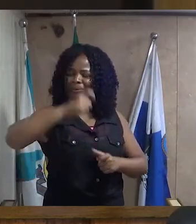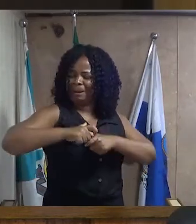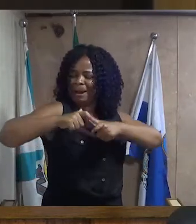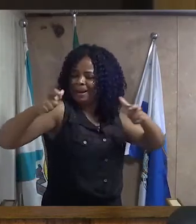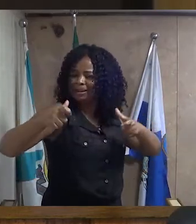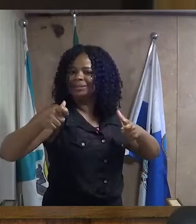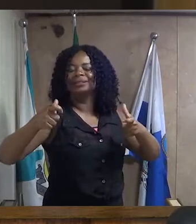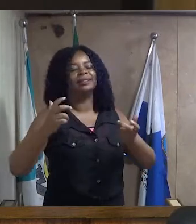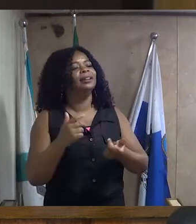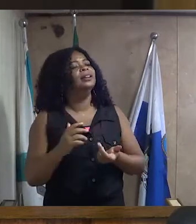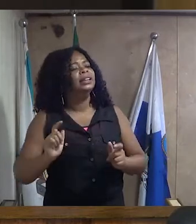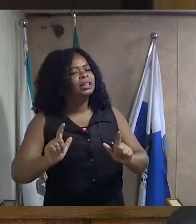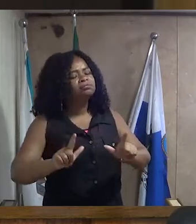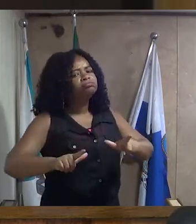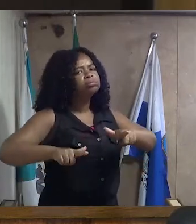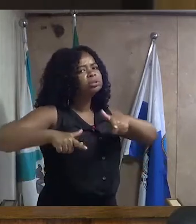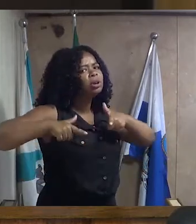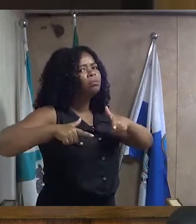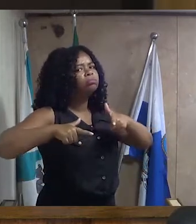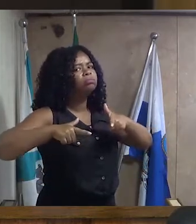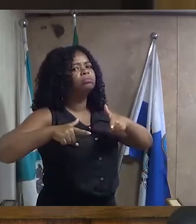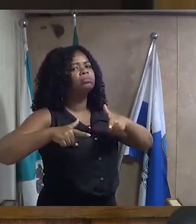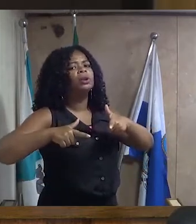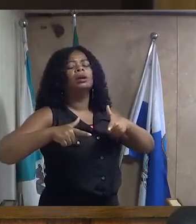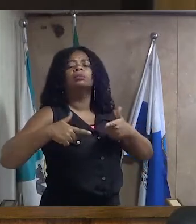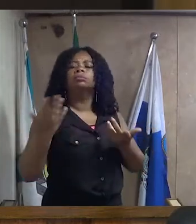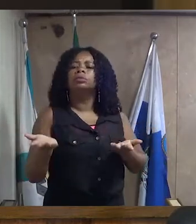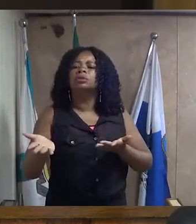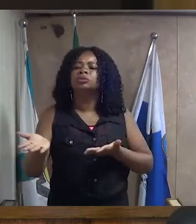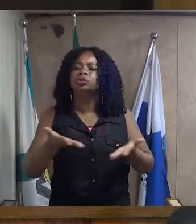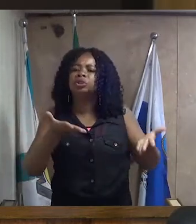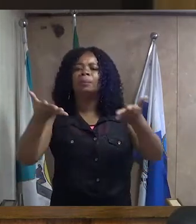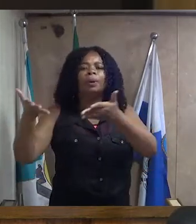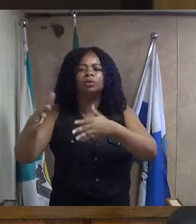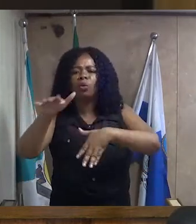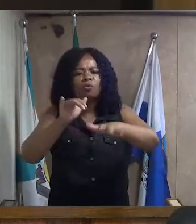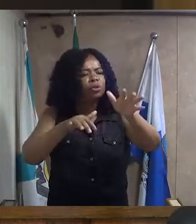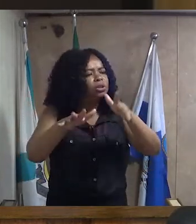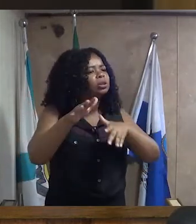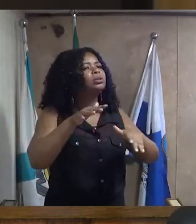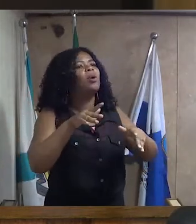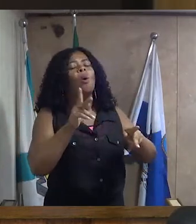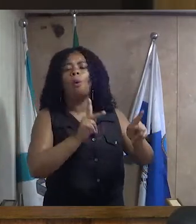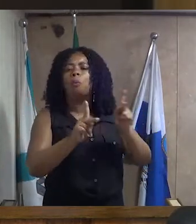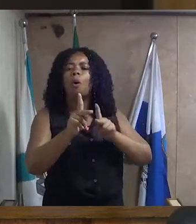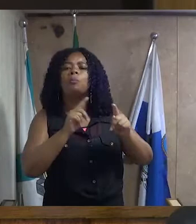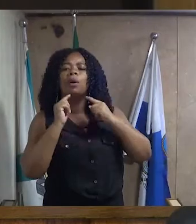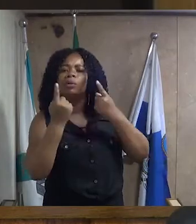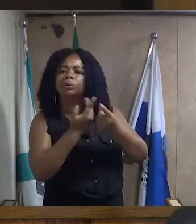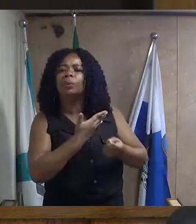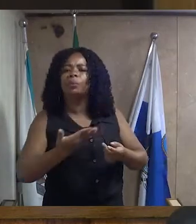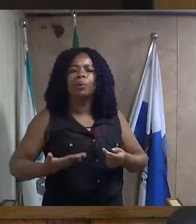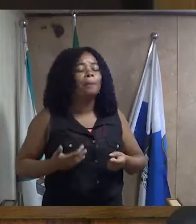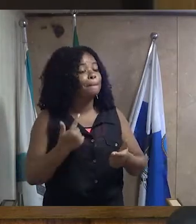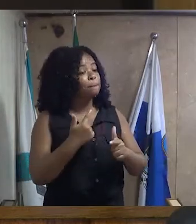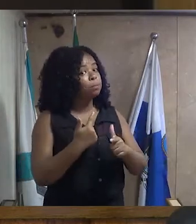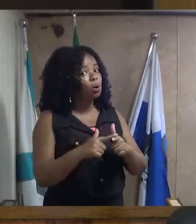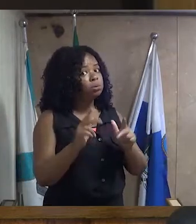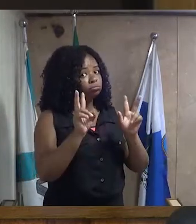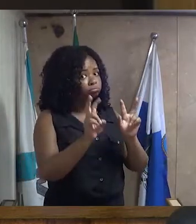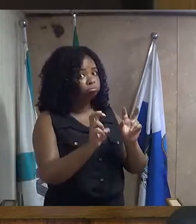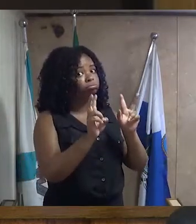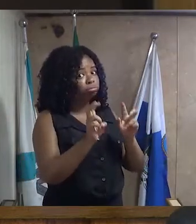iniciativa de estar abrindo essa casa, chamando a população para uma audiência pública nesse problema que é